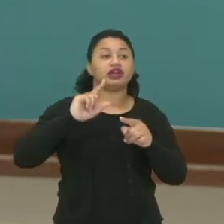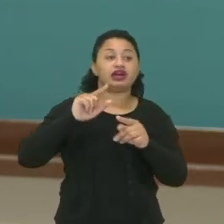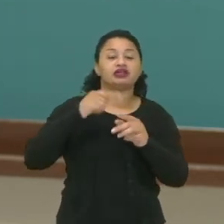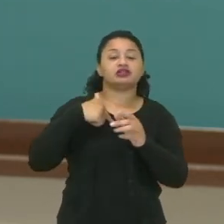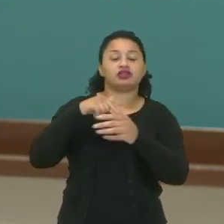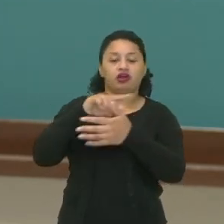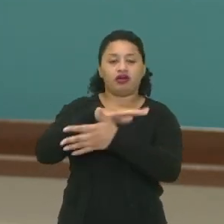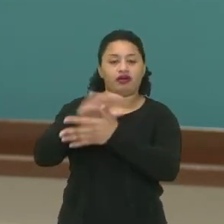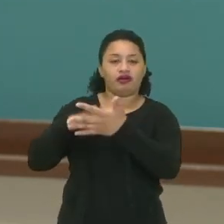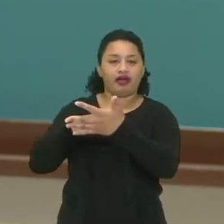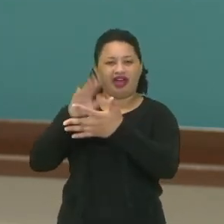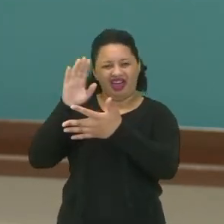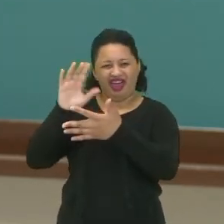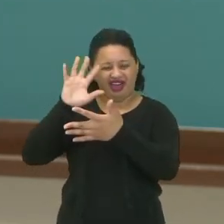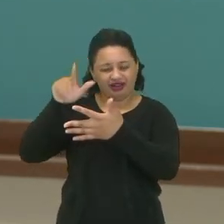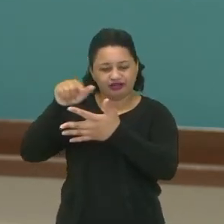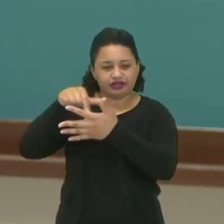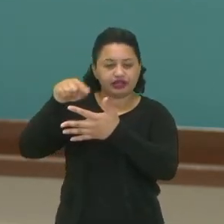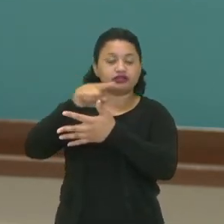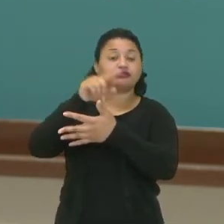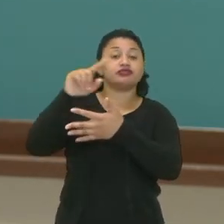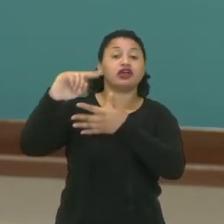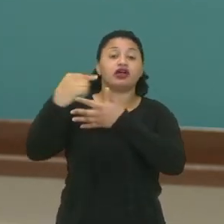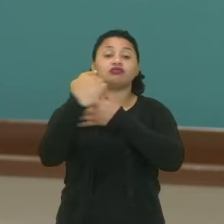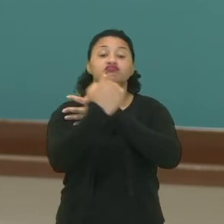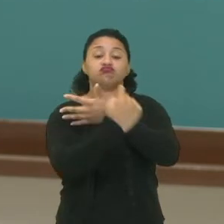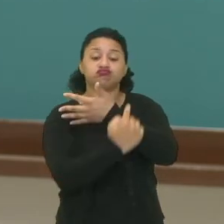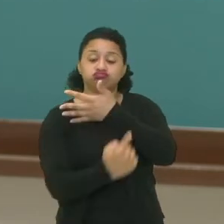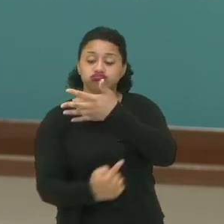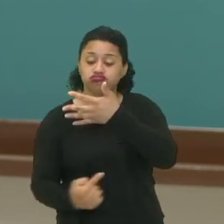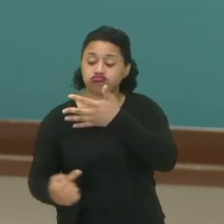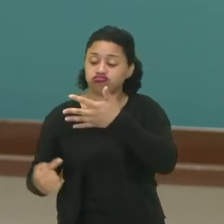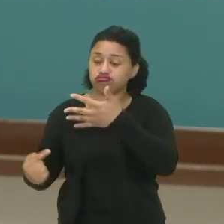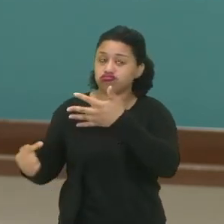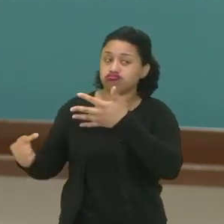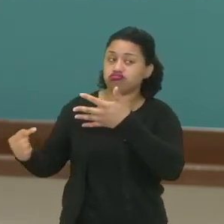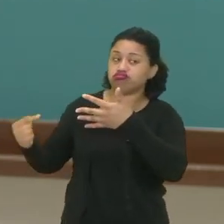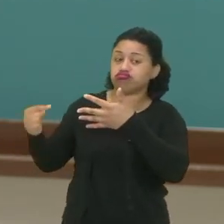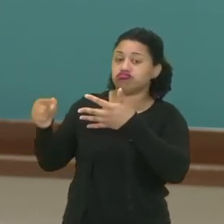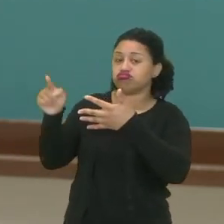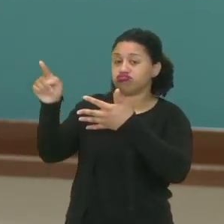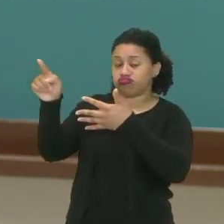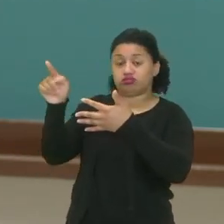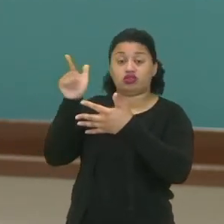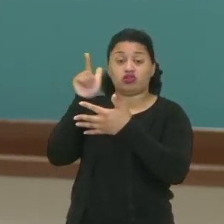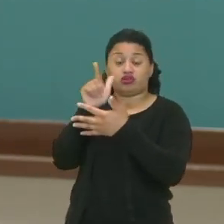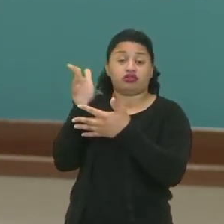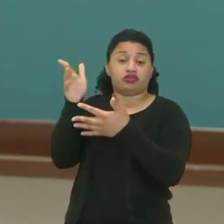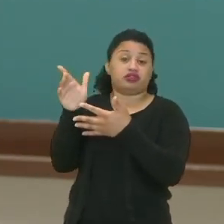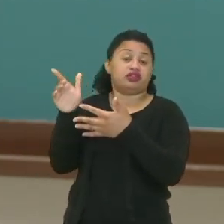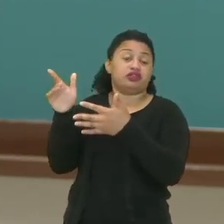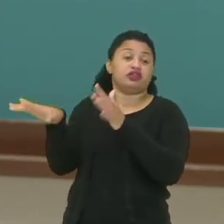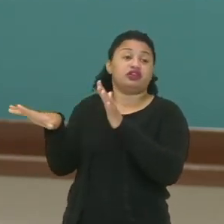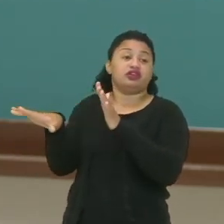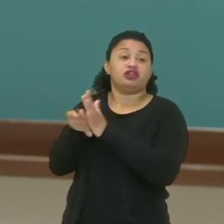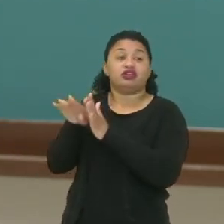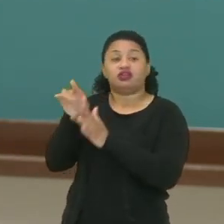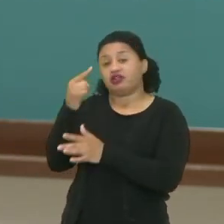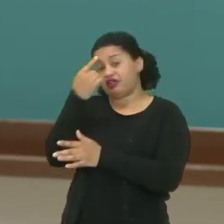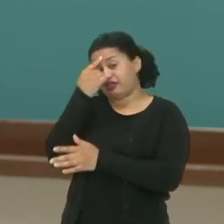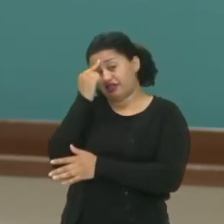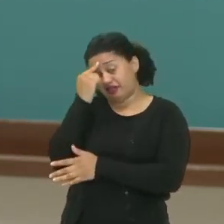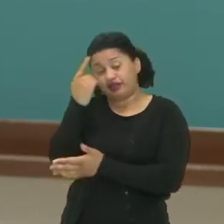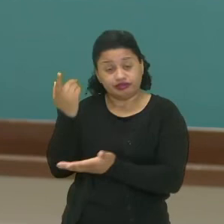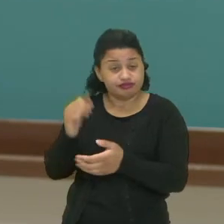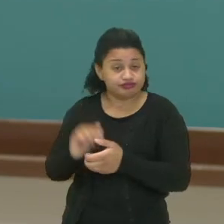que dava. Os navios tinham que dar toda a volta na África, até chegar, por exemplo, na Índia, né? Com as rotas marítimas